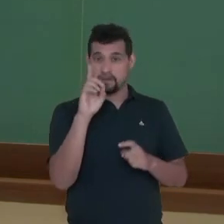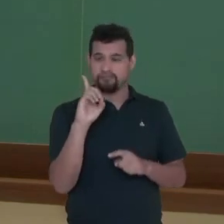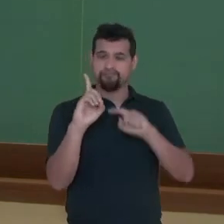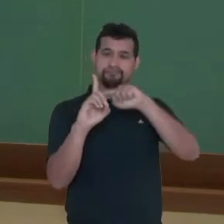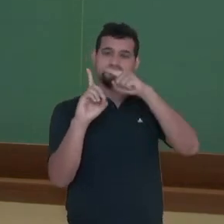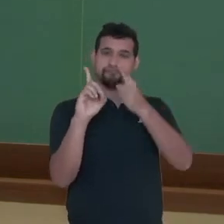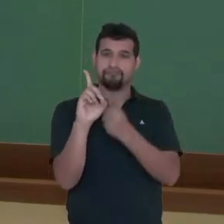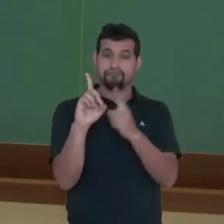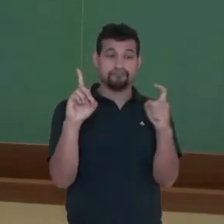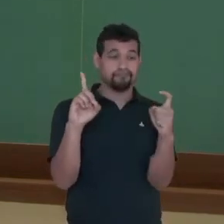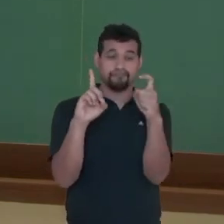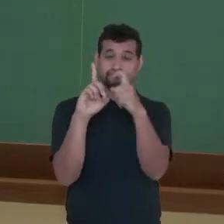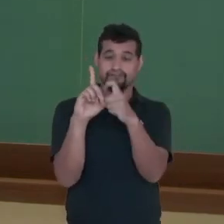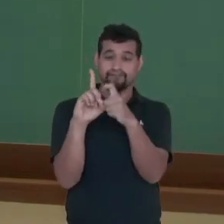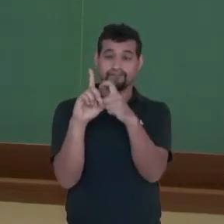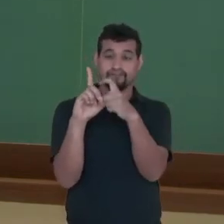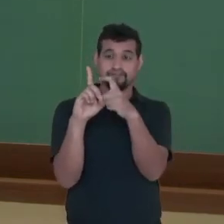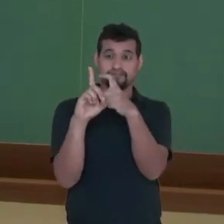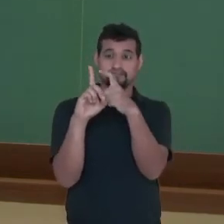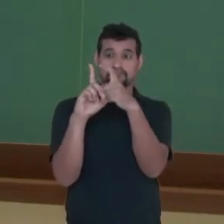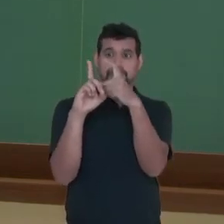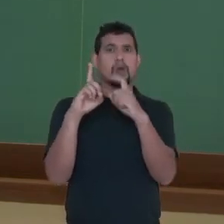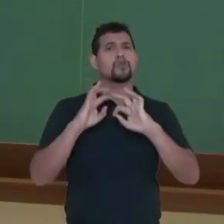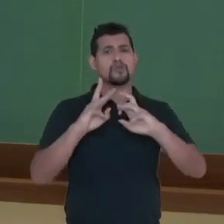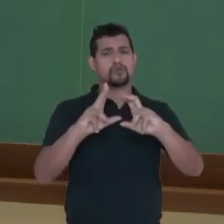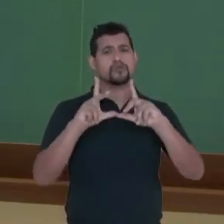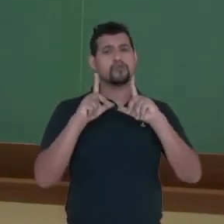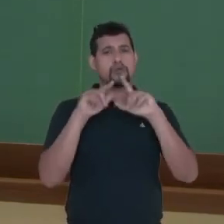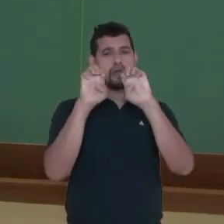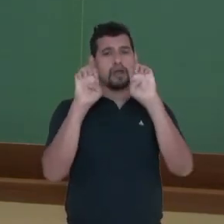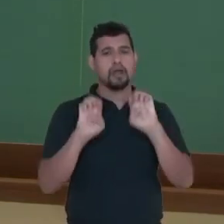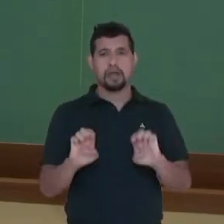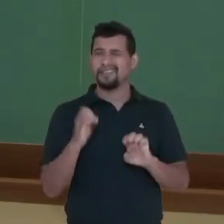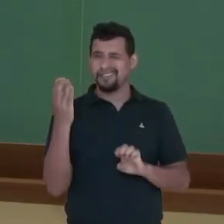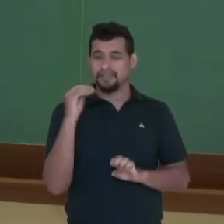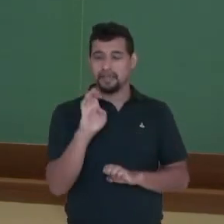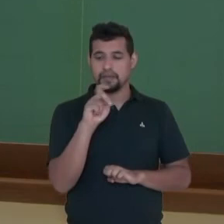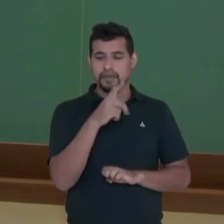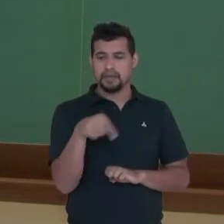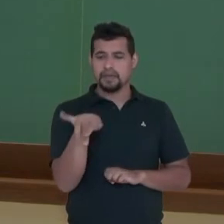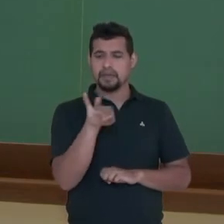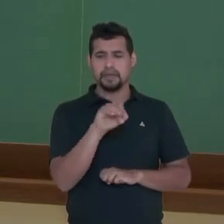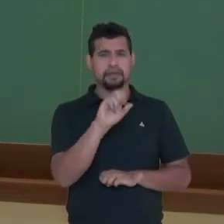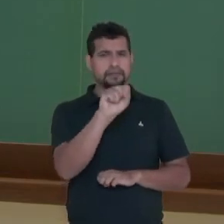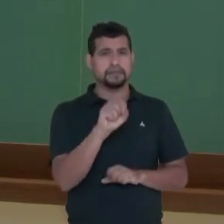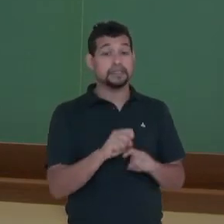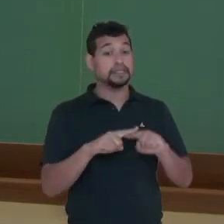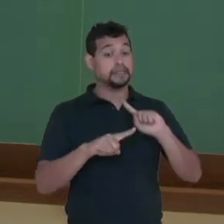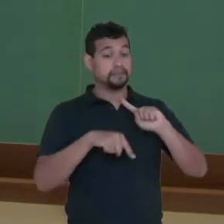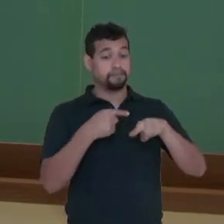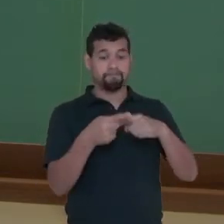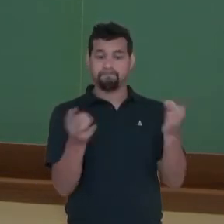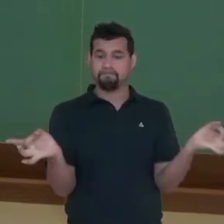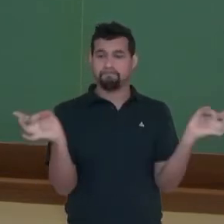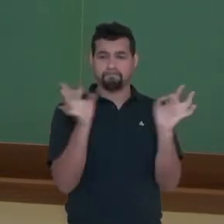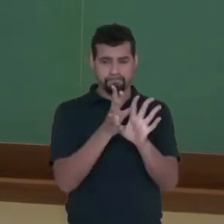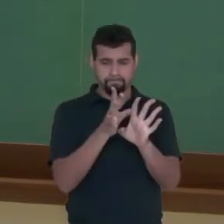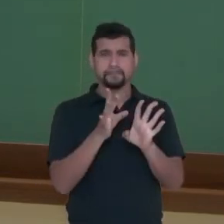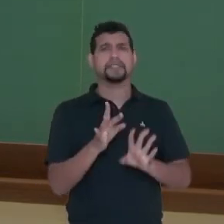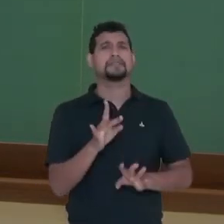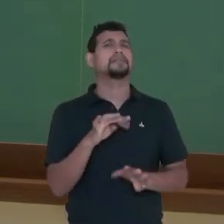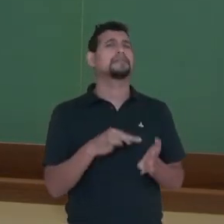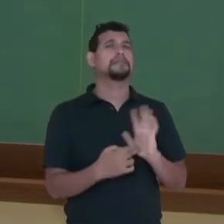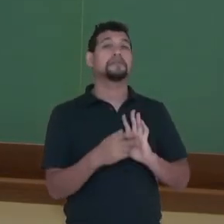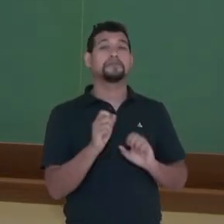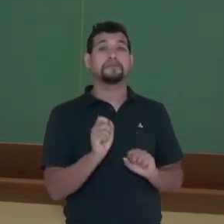Todos os órgãos, todas as estruturas vão ser formadas nessa fase de embriogênese. Quando ele termina de se formar, ela